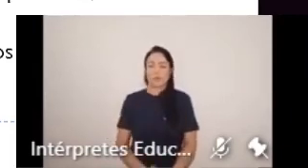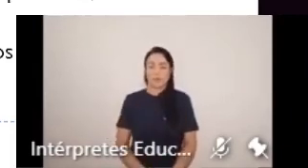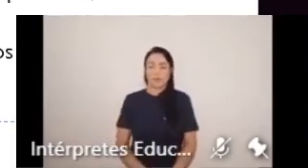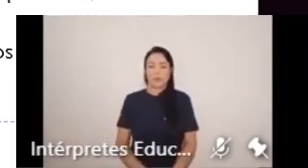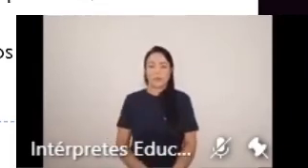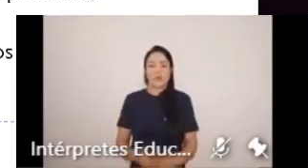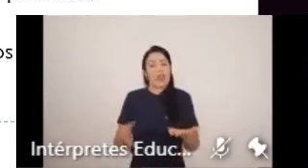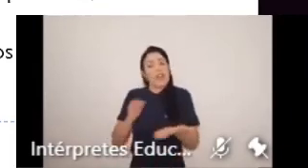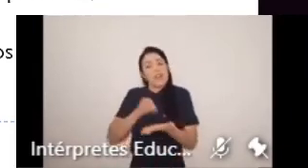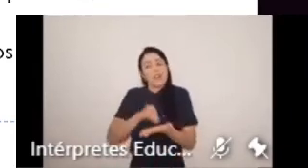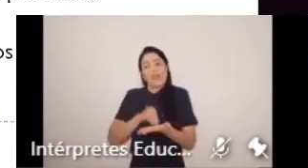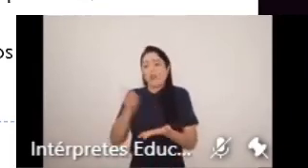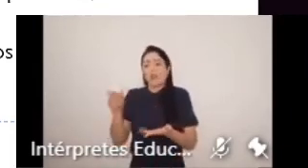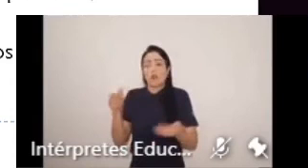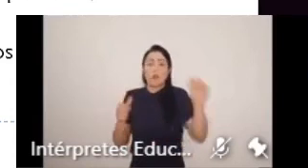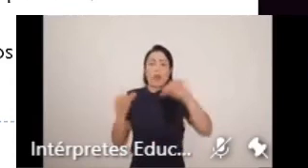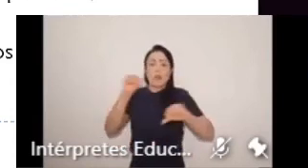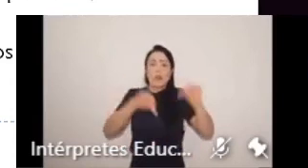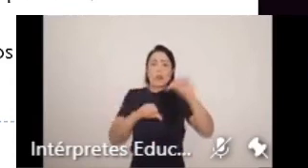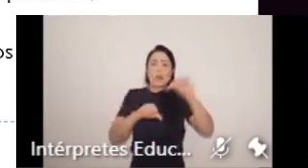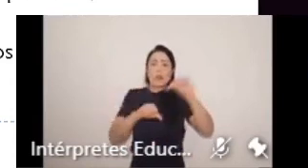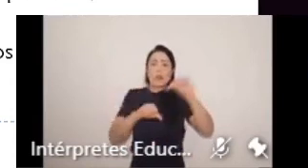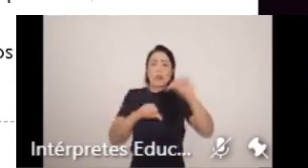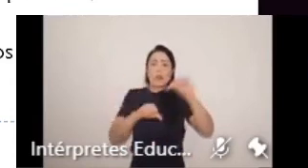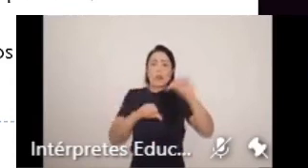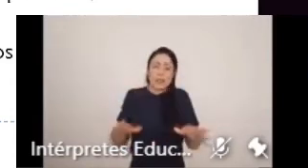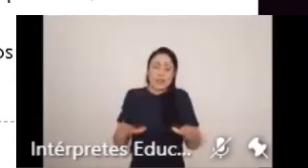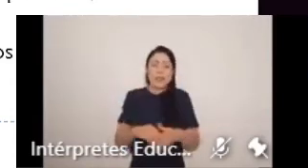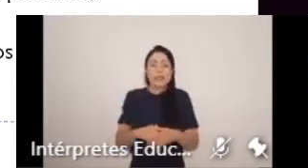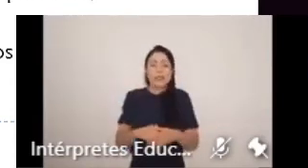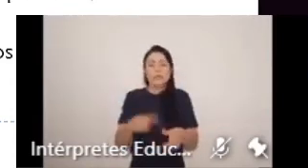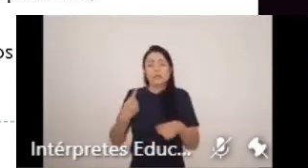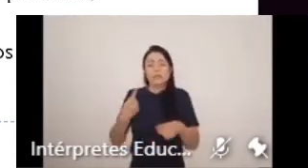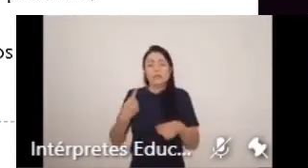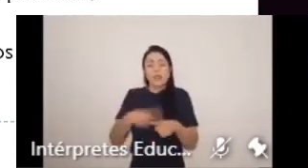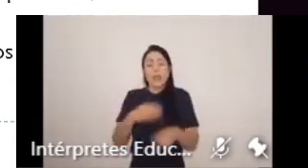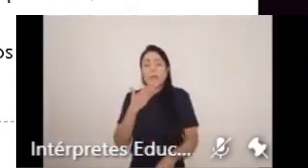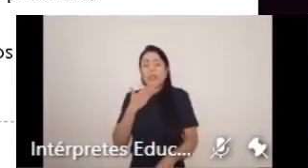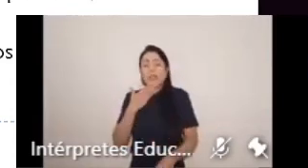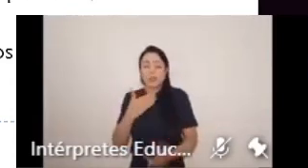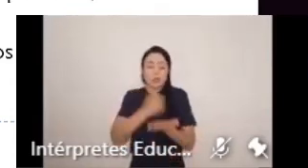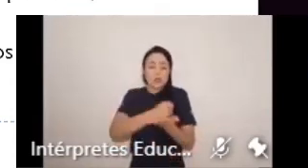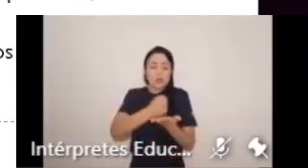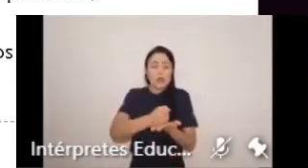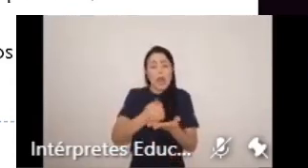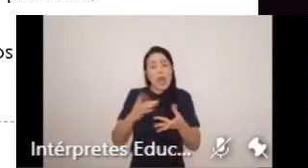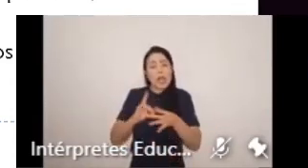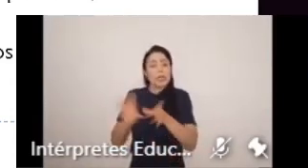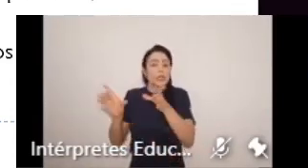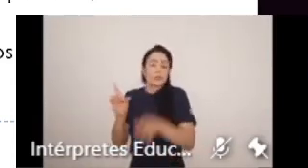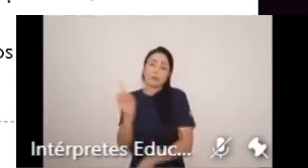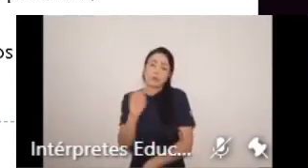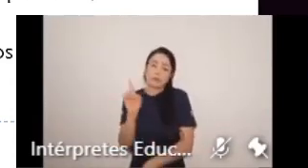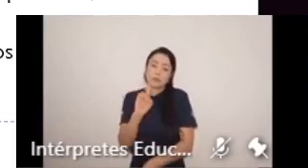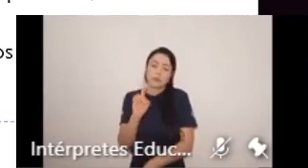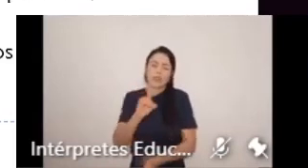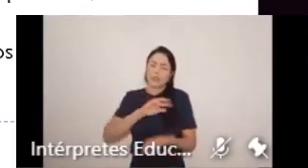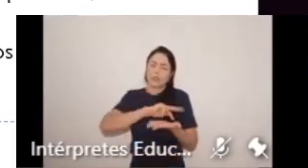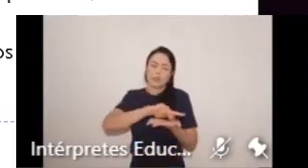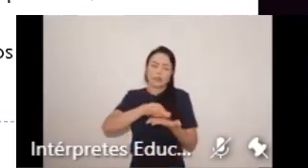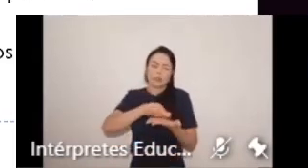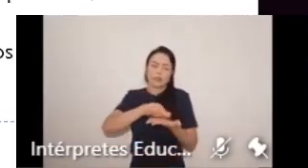por falta de interesse do laboratório, porque foi pedido registro e ele não foi concedido. Então, tem uma série